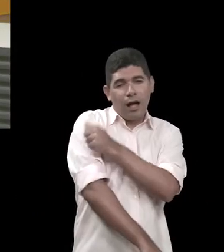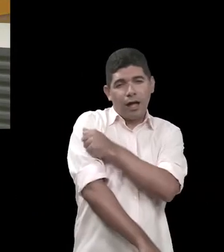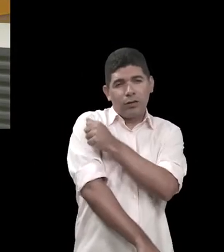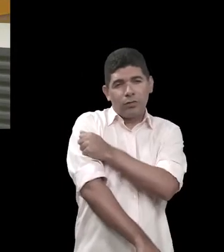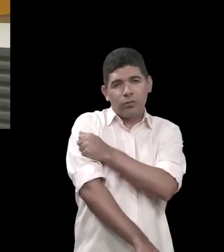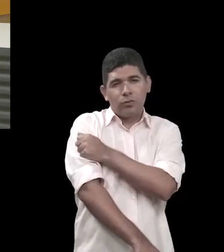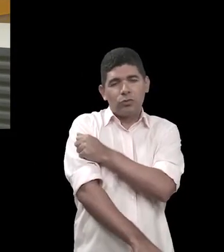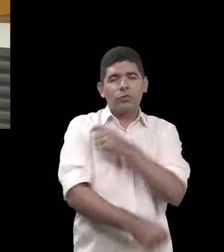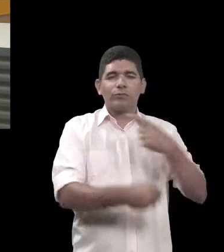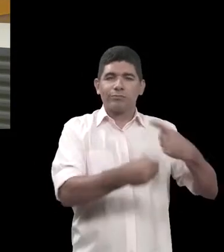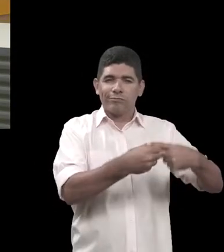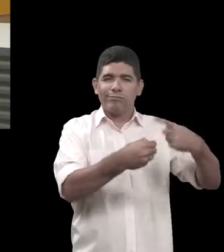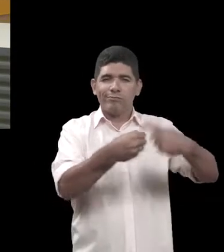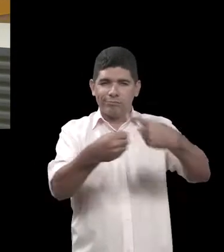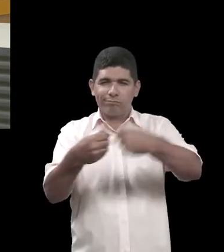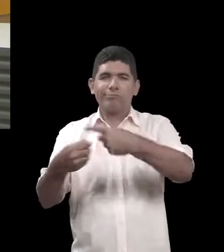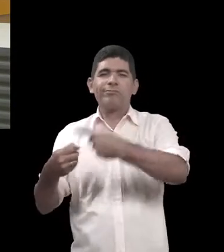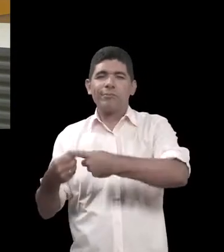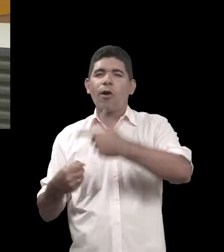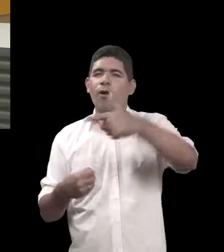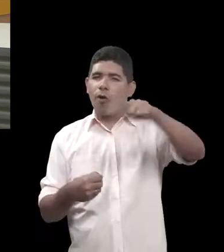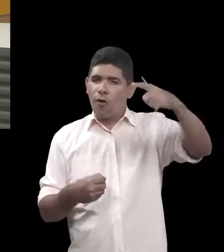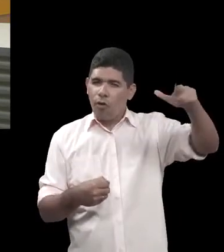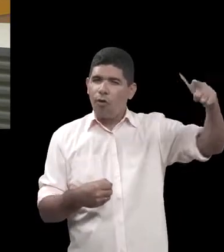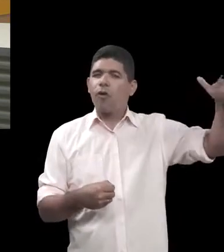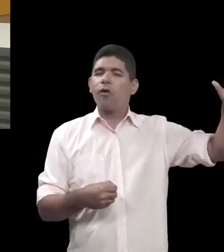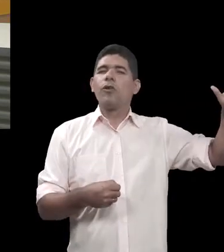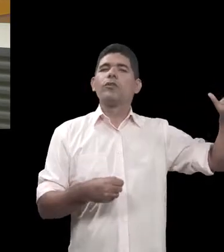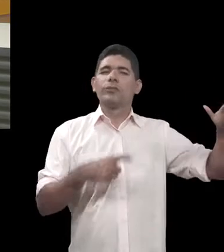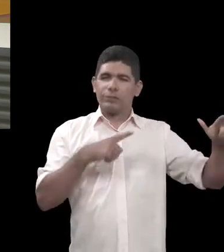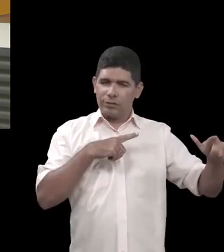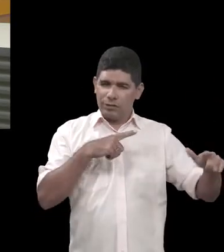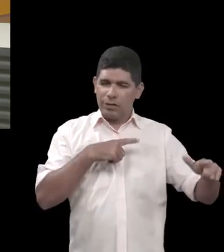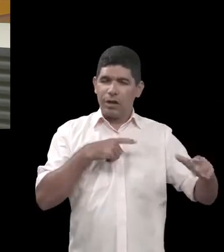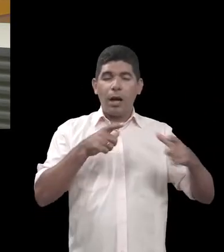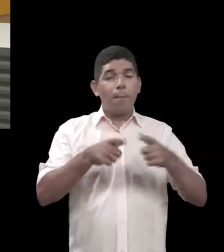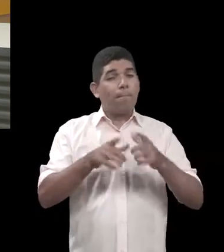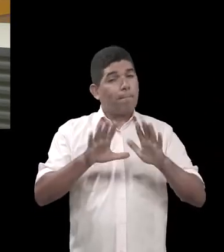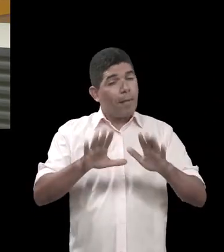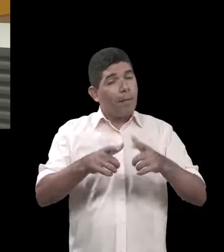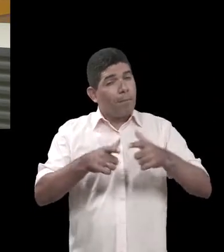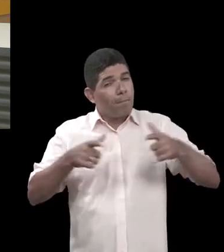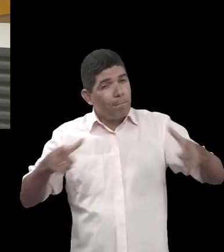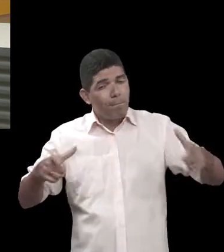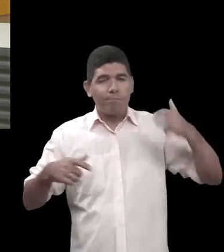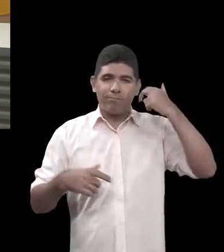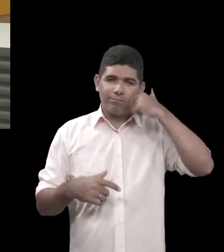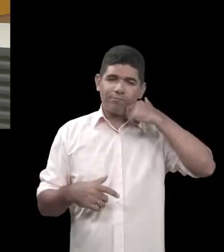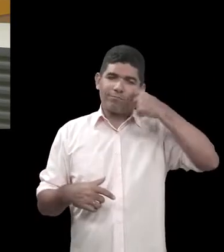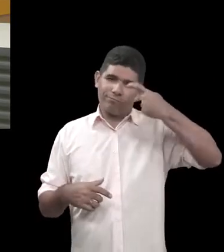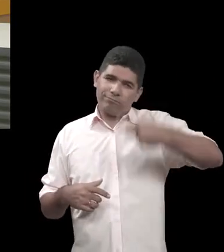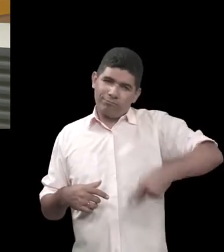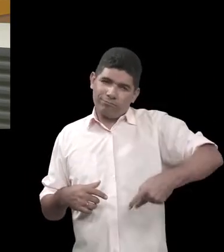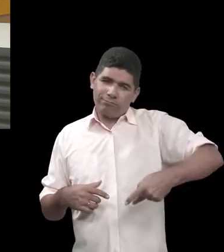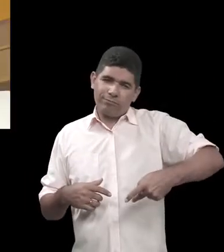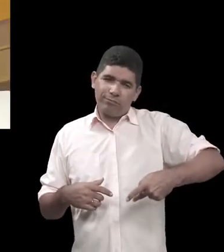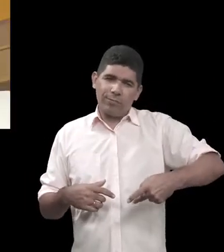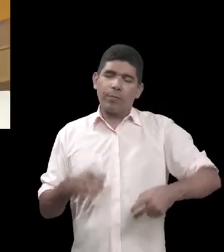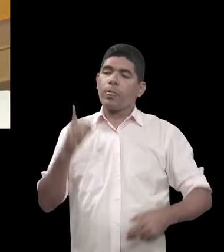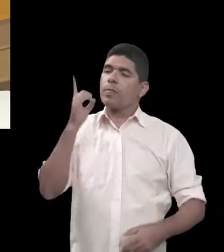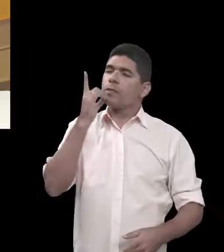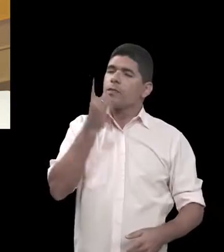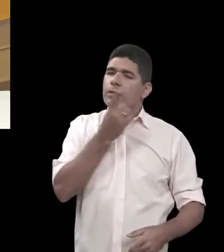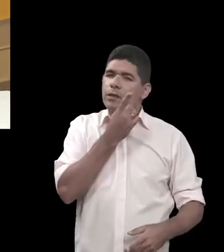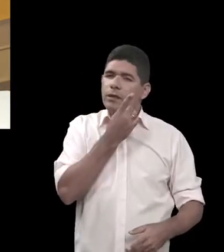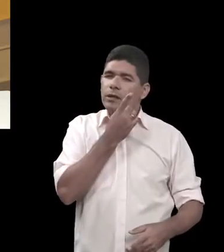Grande do Norte? Tem alunos de outras regiões, mas a maioria é daqui mesmo de Natal. Délio, dentro do curso, o que